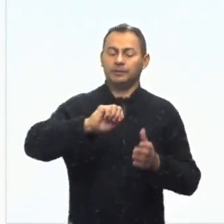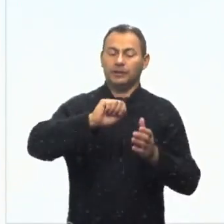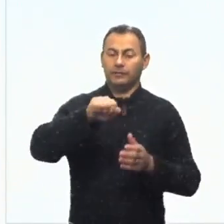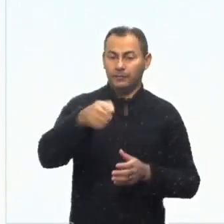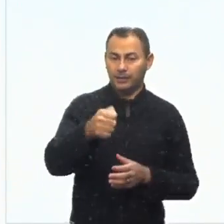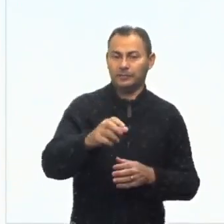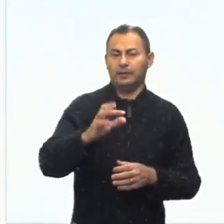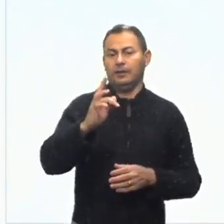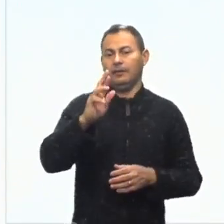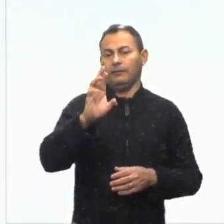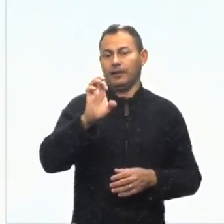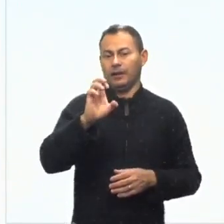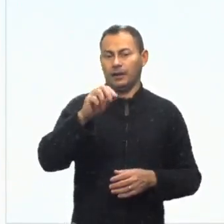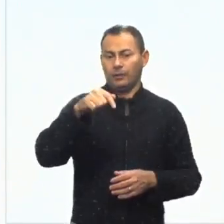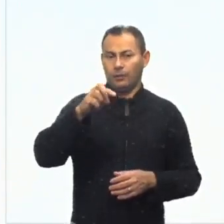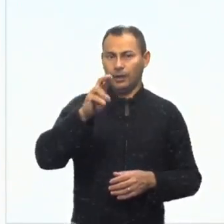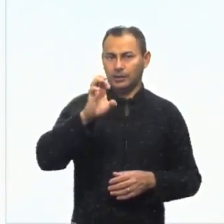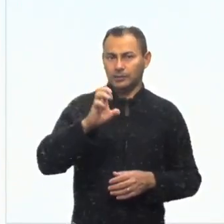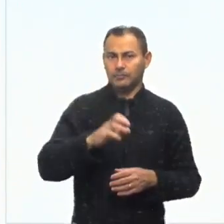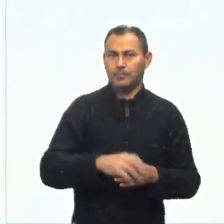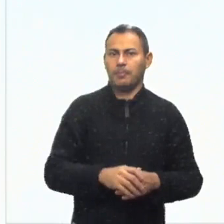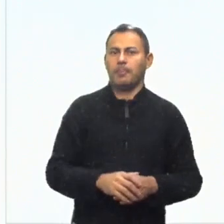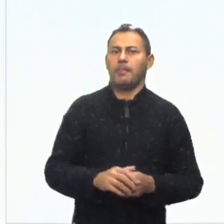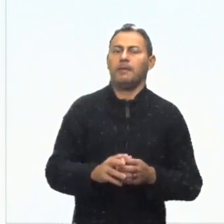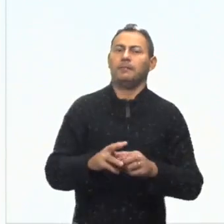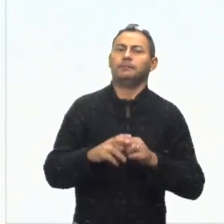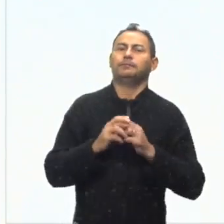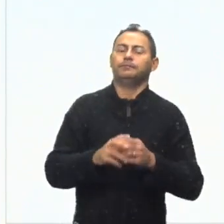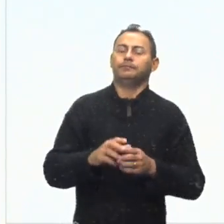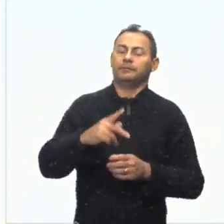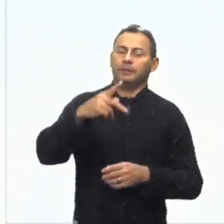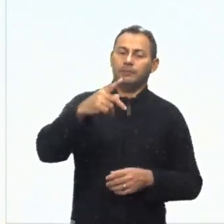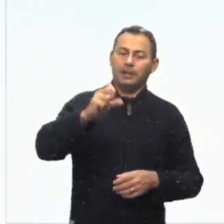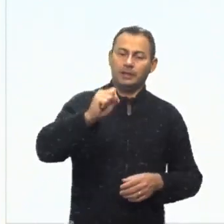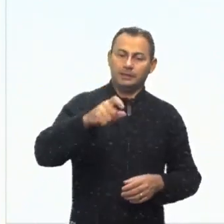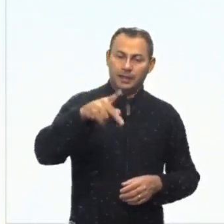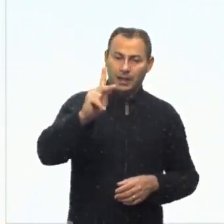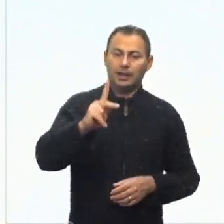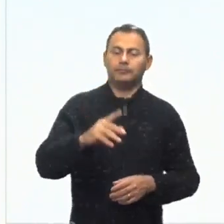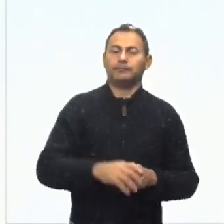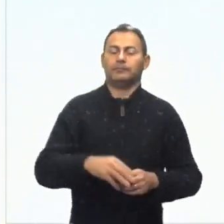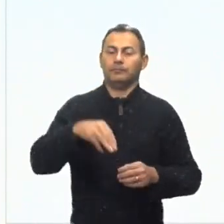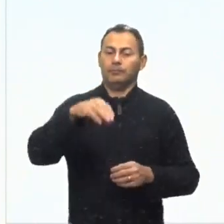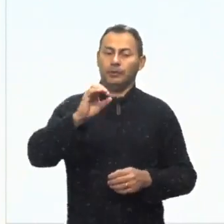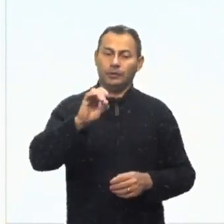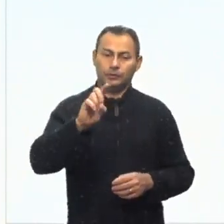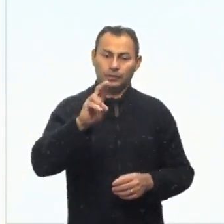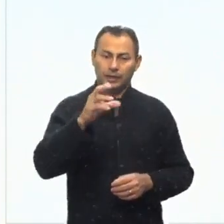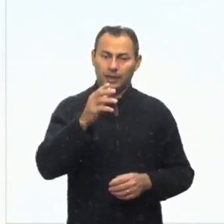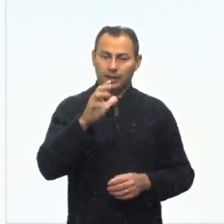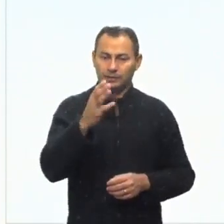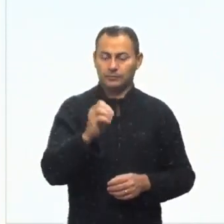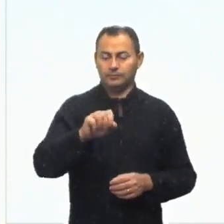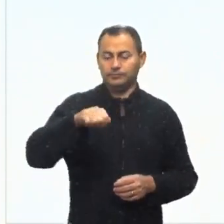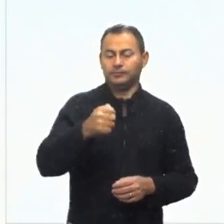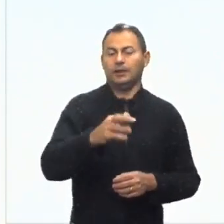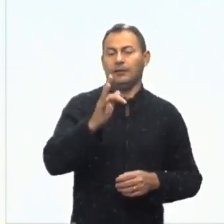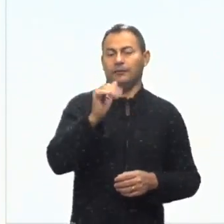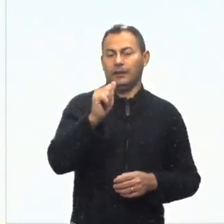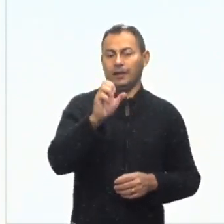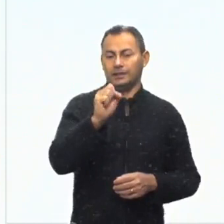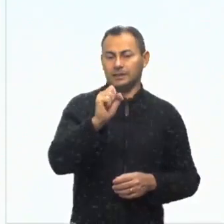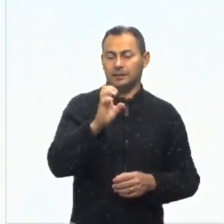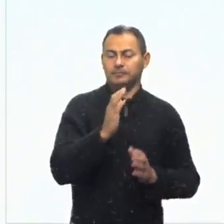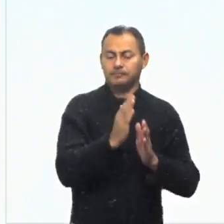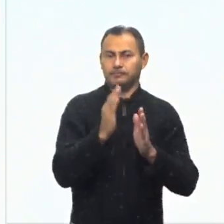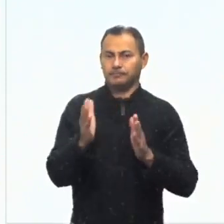chaveamento de frequência, Frequency Shift Keying. E PSK é modulação por chaveamento de fase, Phase Shift